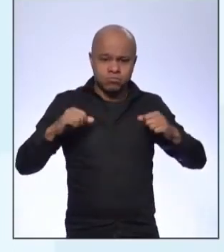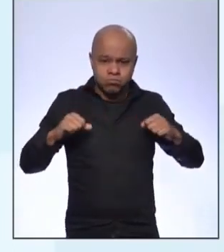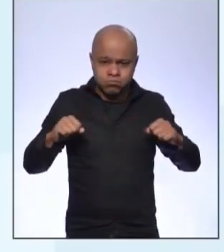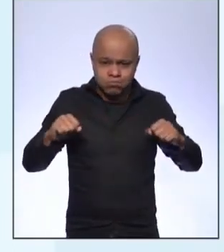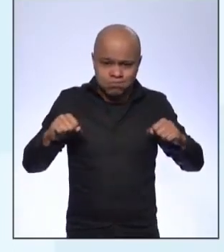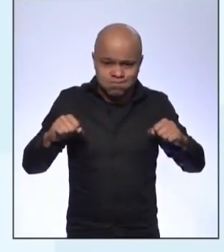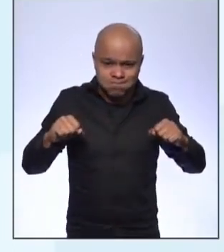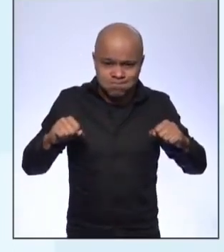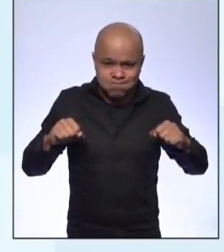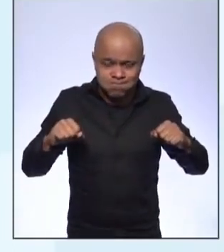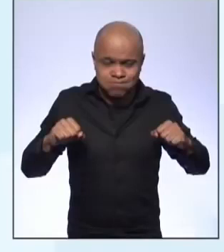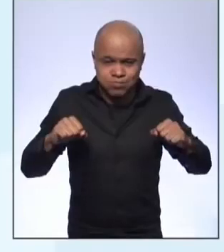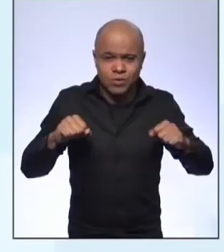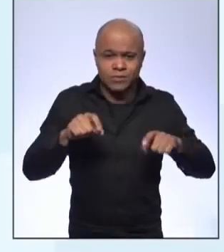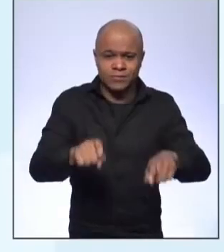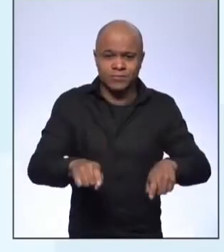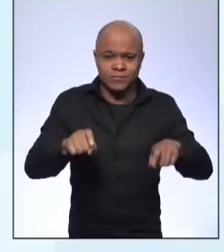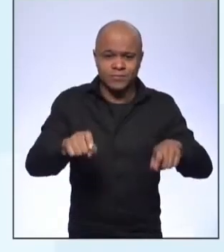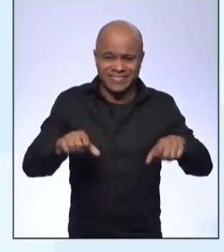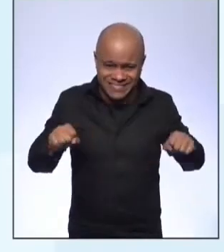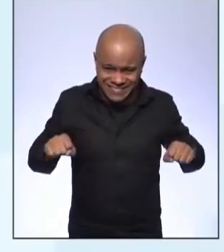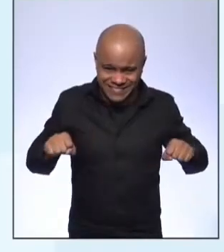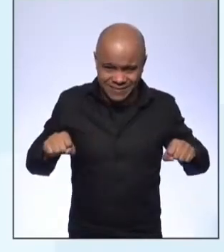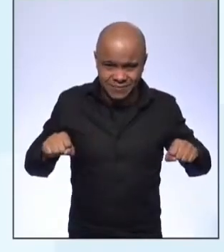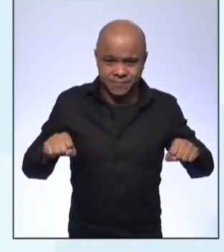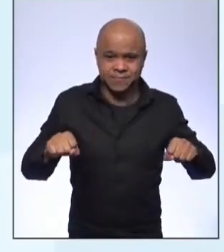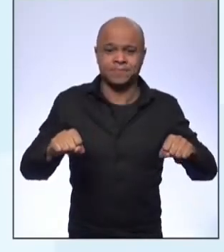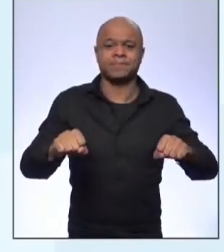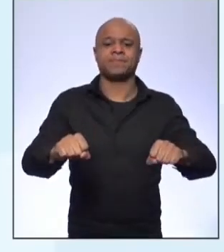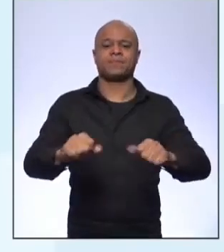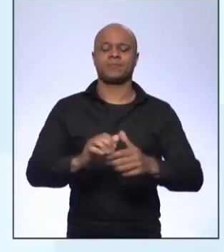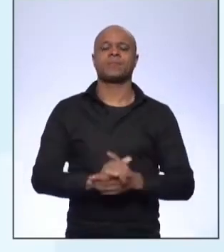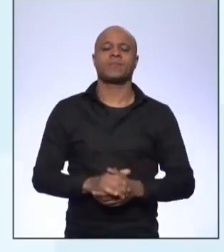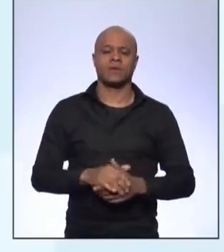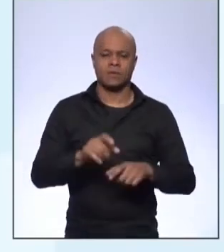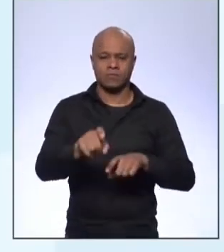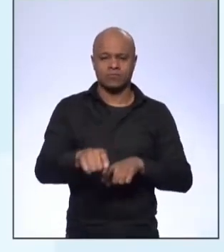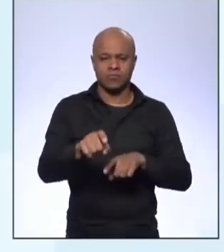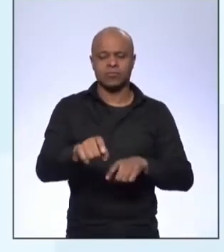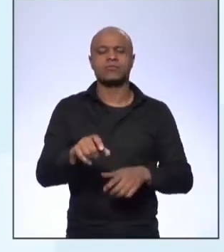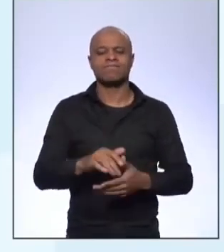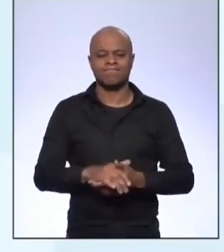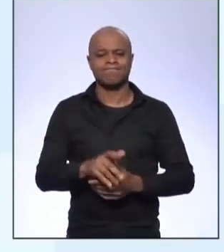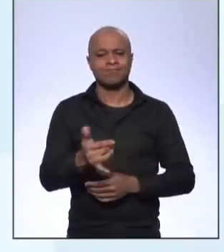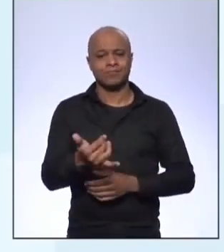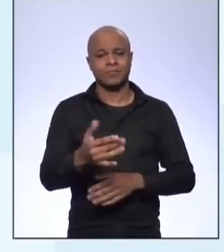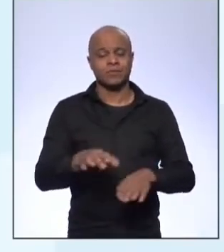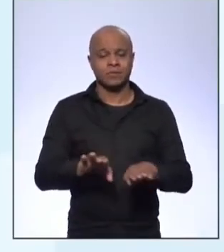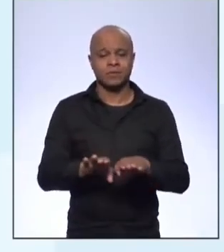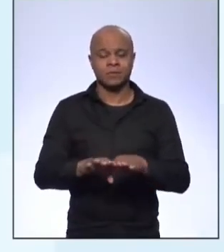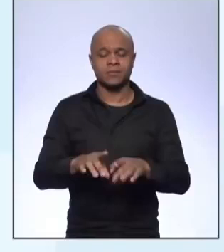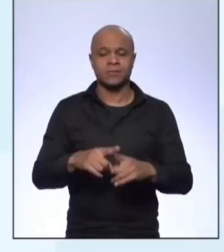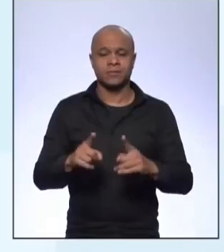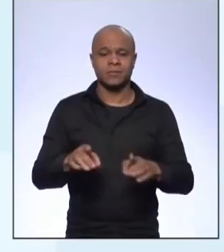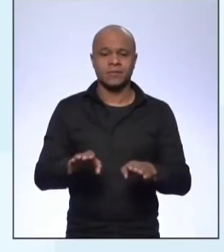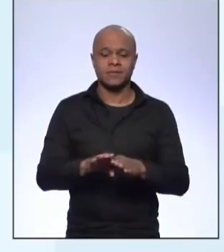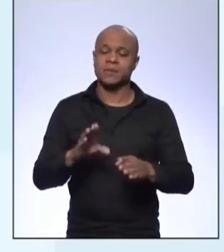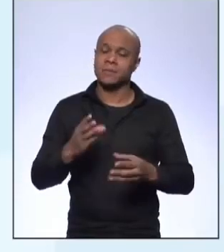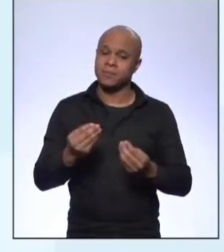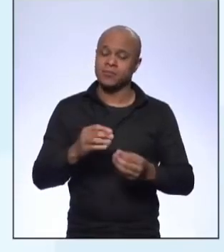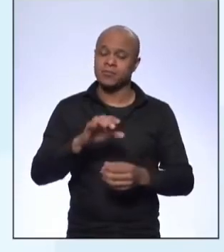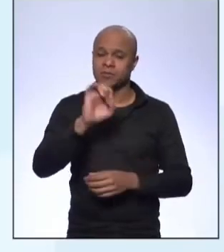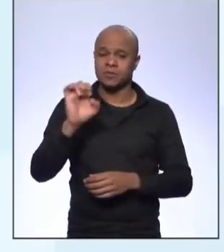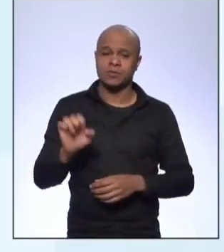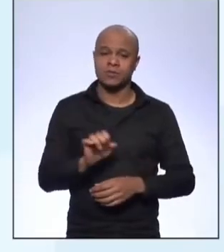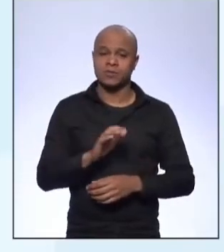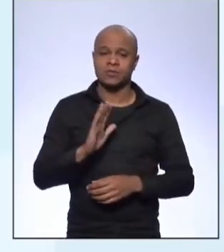da terra, ou seja, eles estão sendo aproveitados aí na agricultura. E só para constar que em muitas, já na